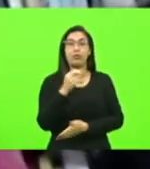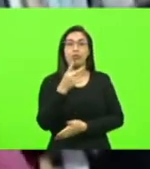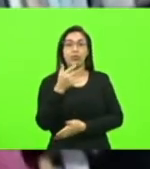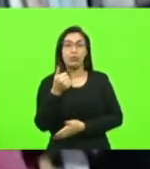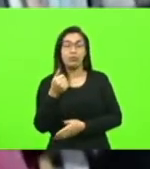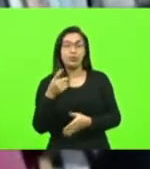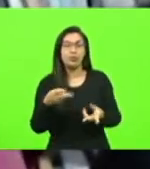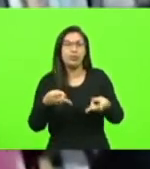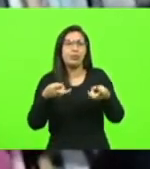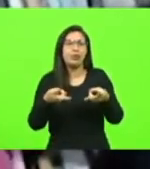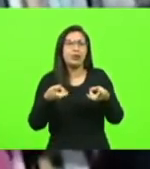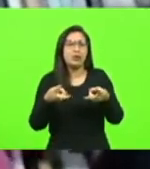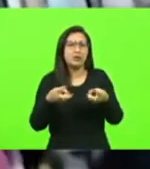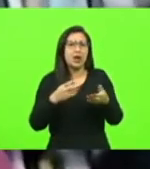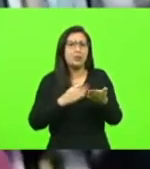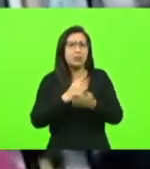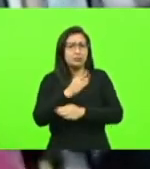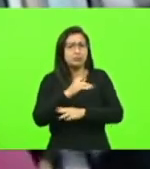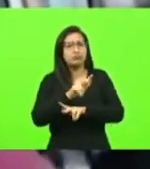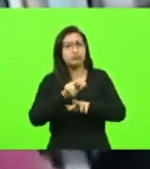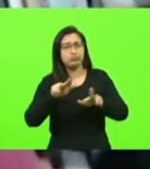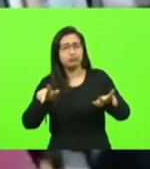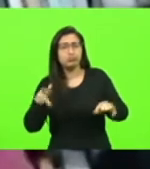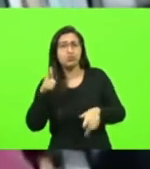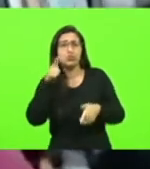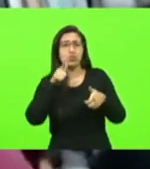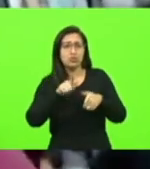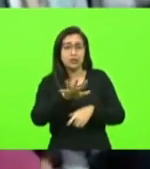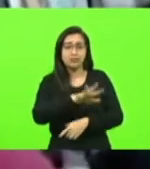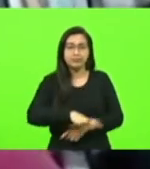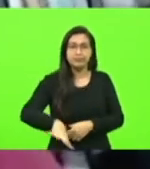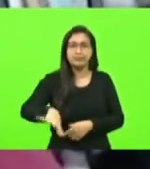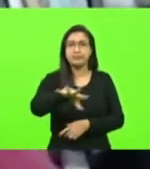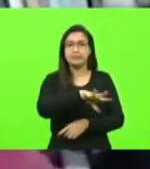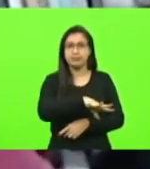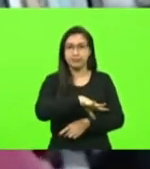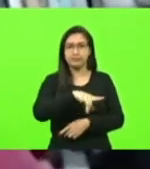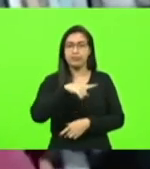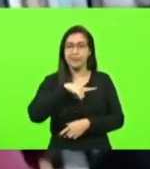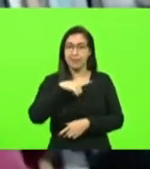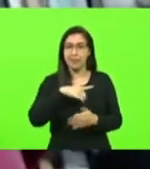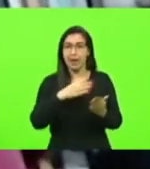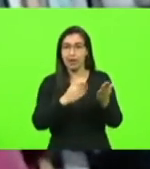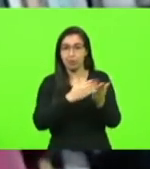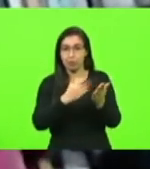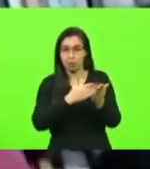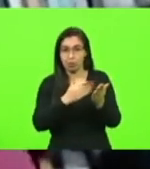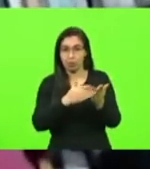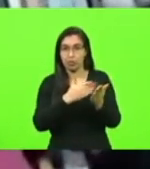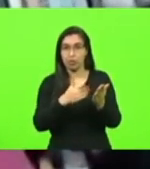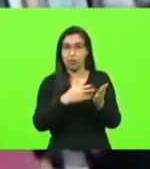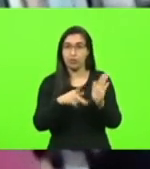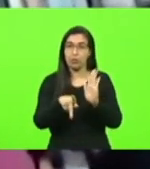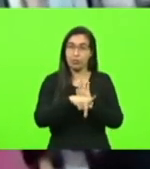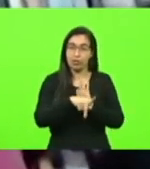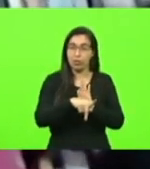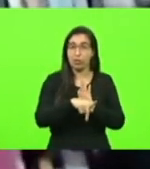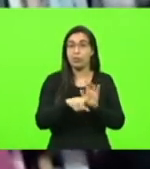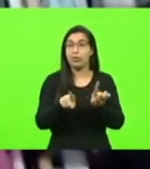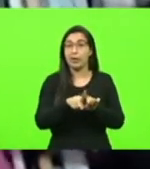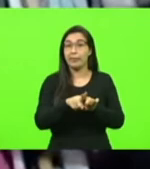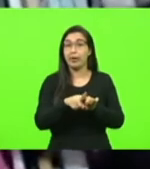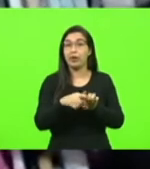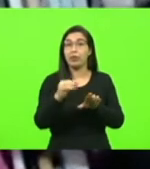os avanços são significativos, tanto no espaço reservado nos livros didáticos, né? Como no conteúdo